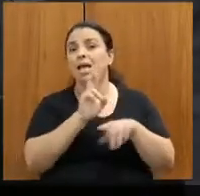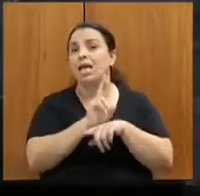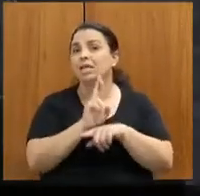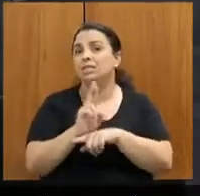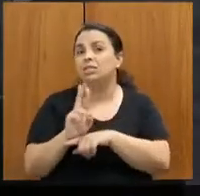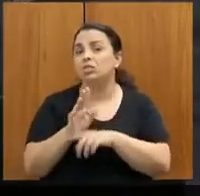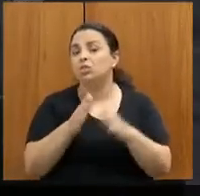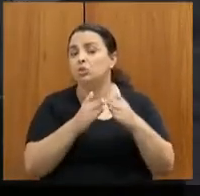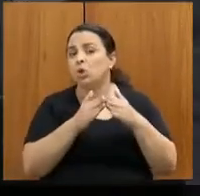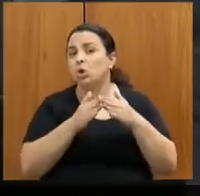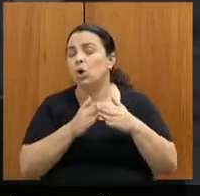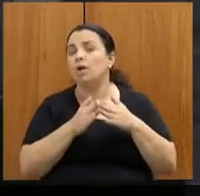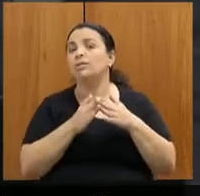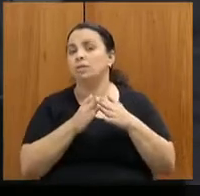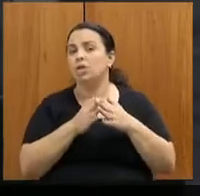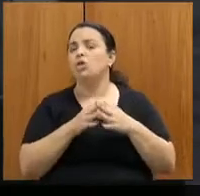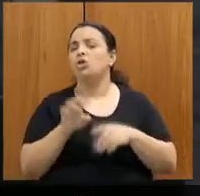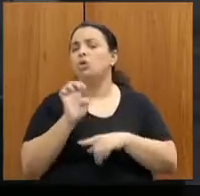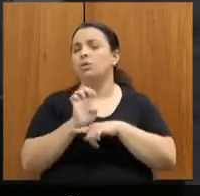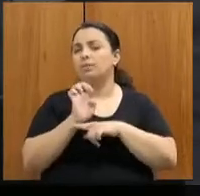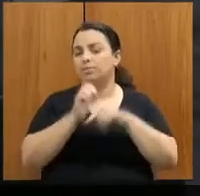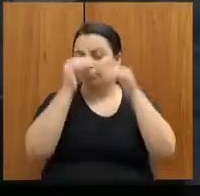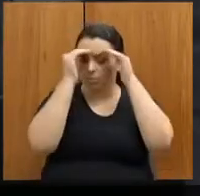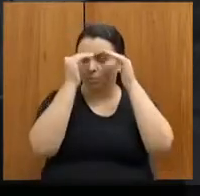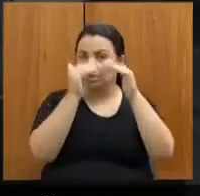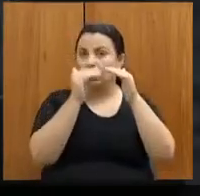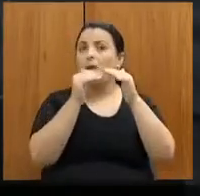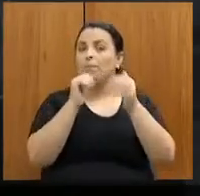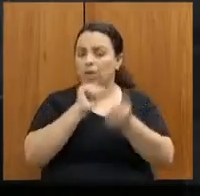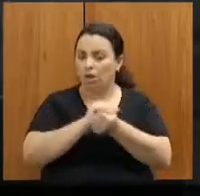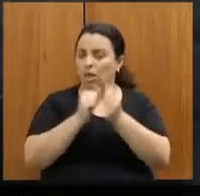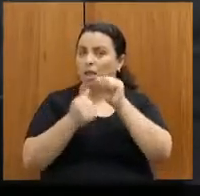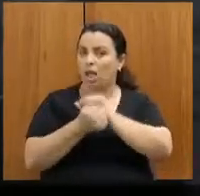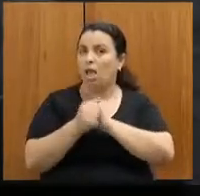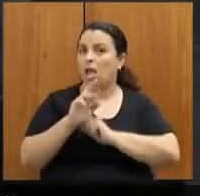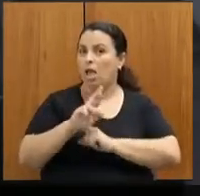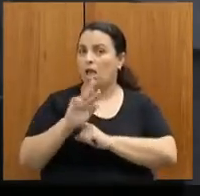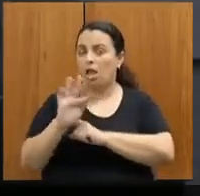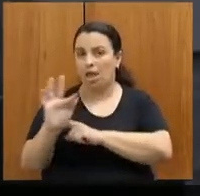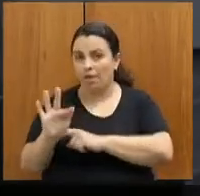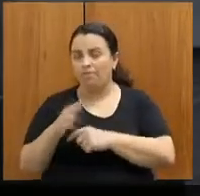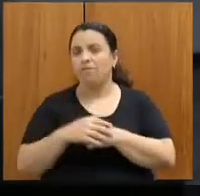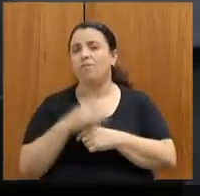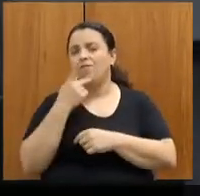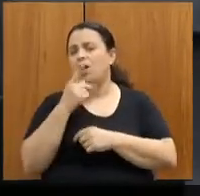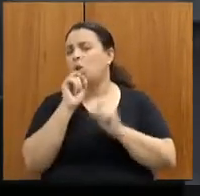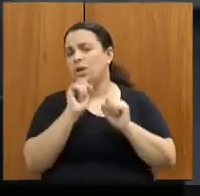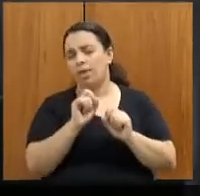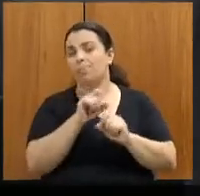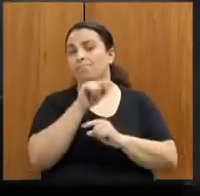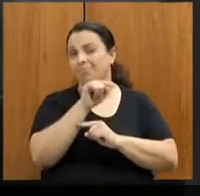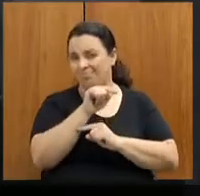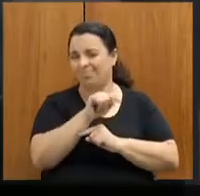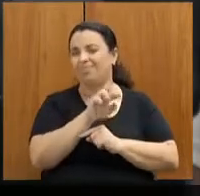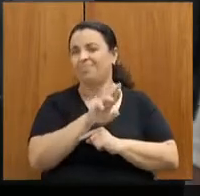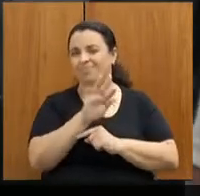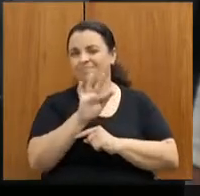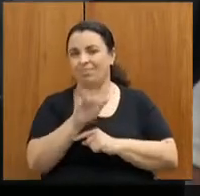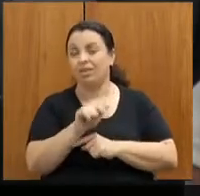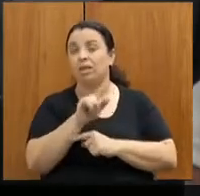para se adequar ao regime de recuperação fiscal diz o seguinte para a 1º o regime de recuperação fiscal